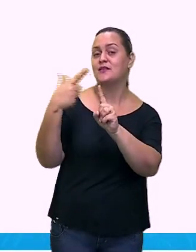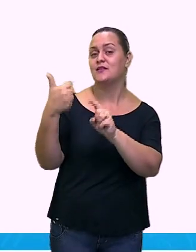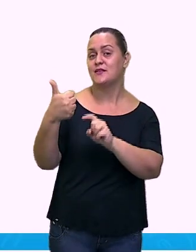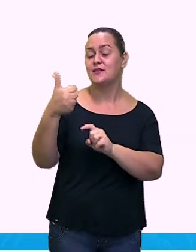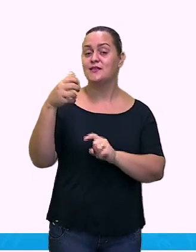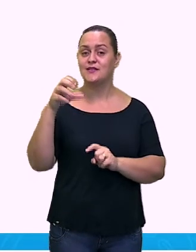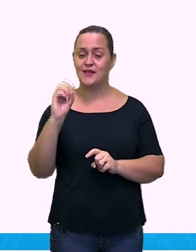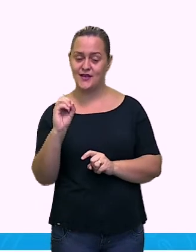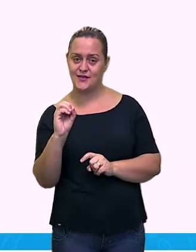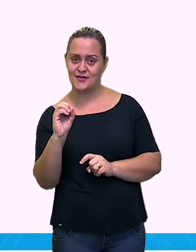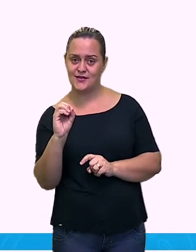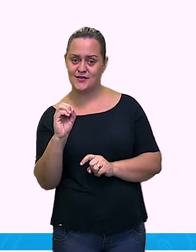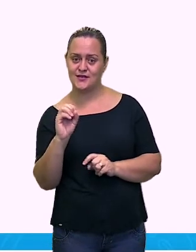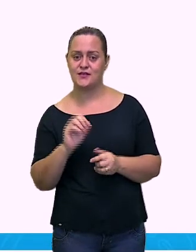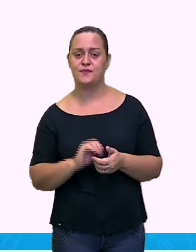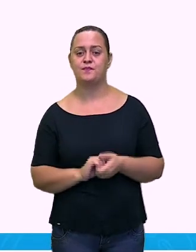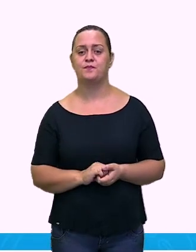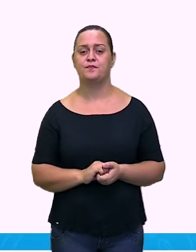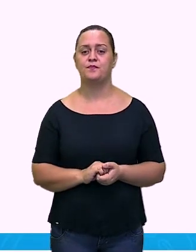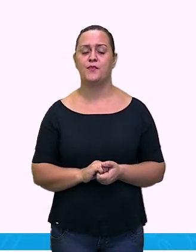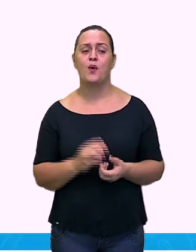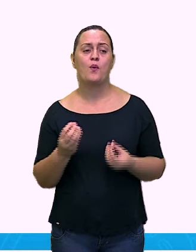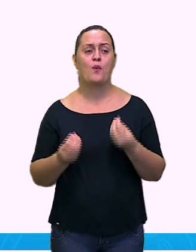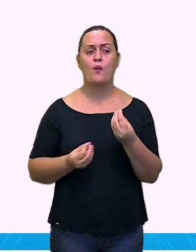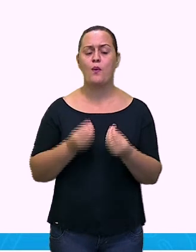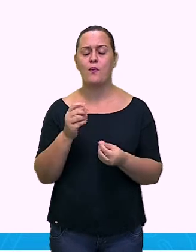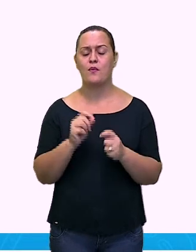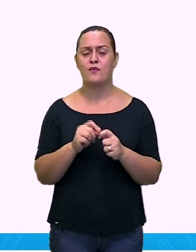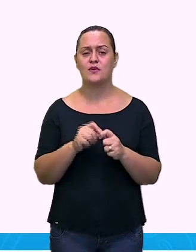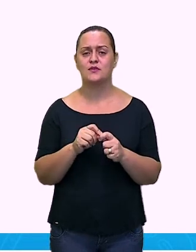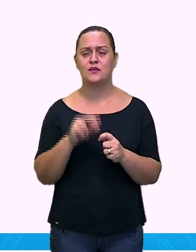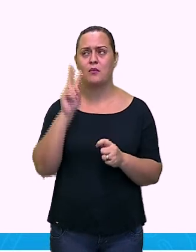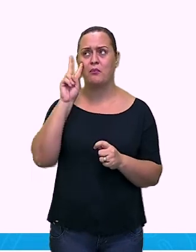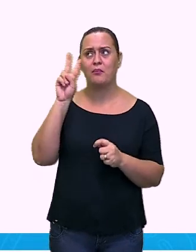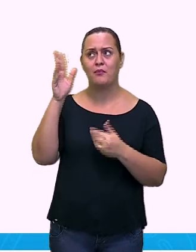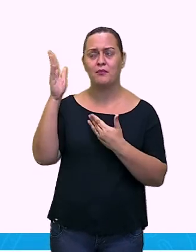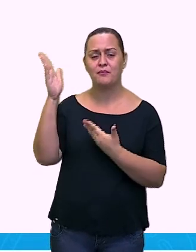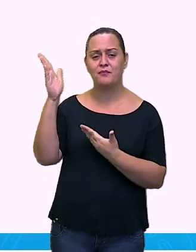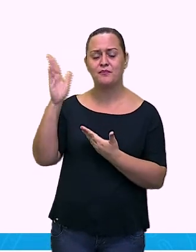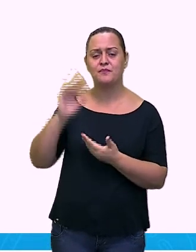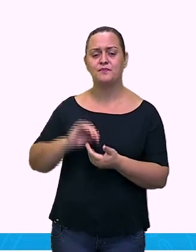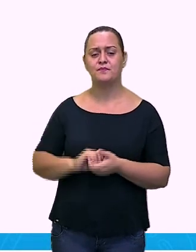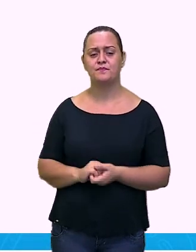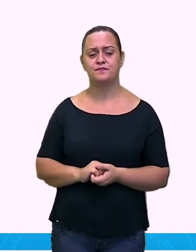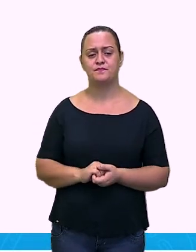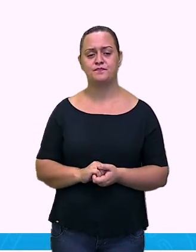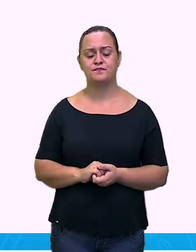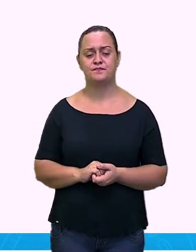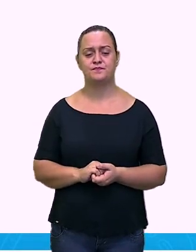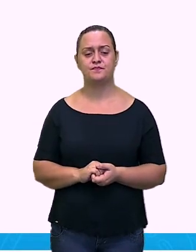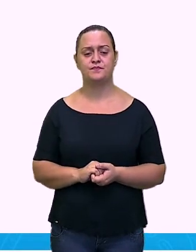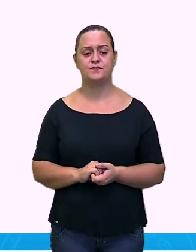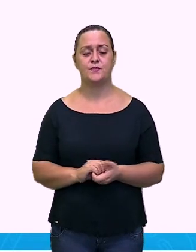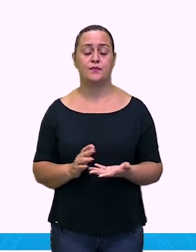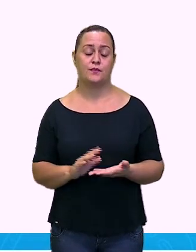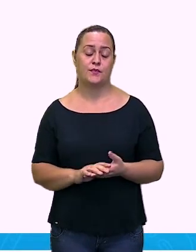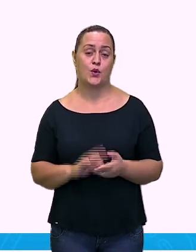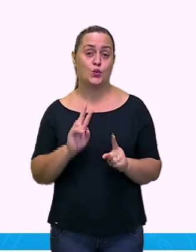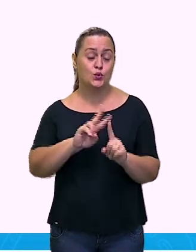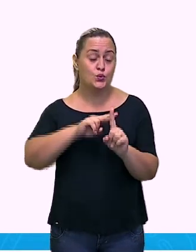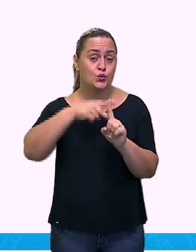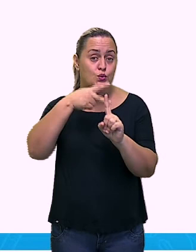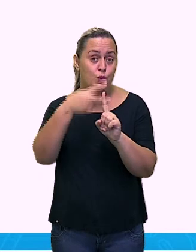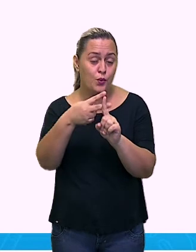saber quantos gols faltam ó 10 mais 10 o dobro de gols do Cascão